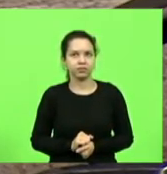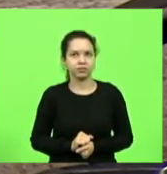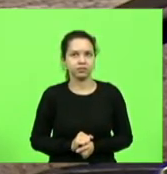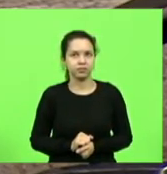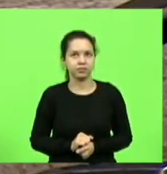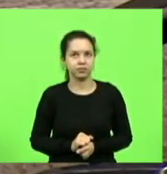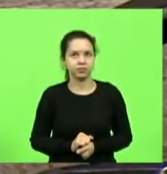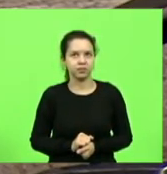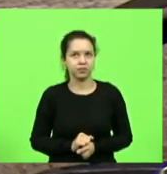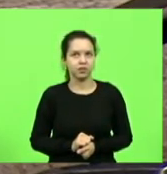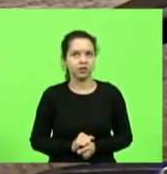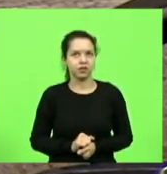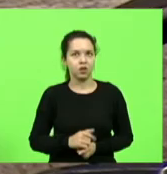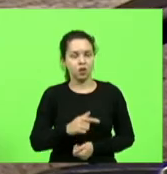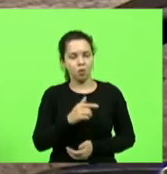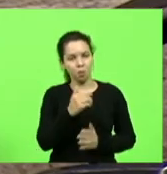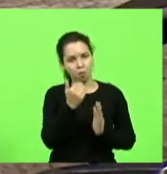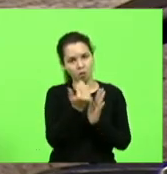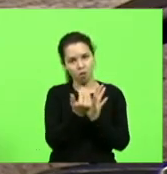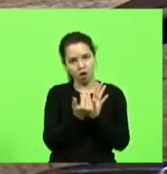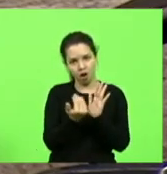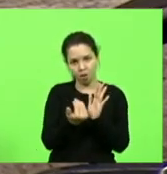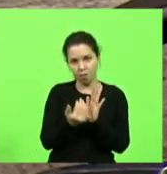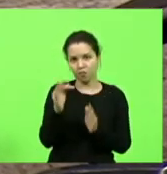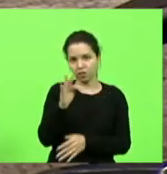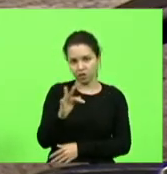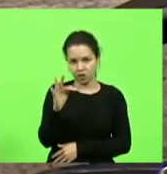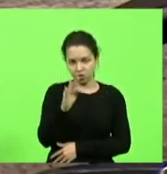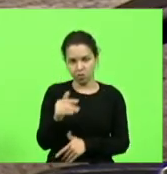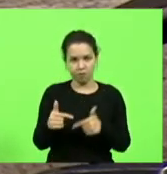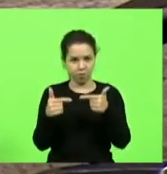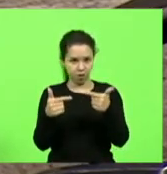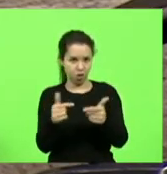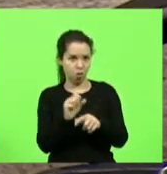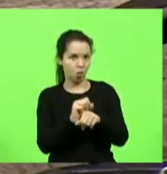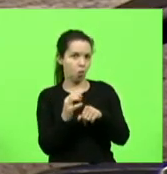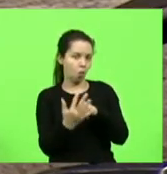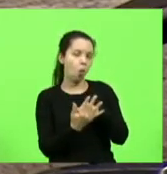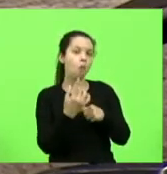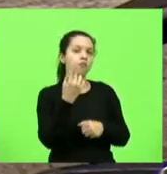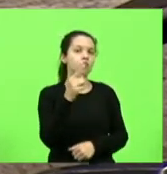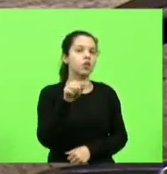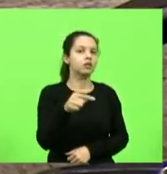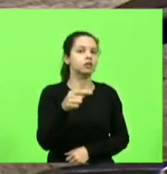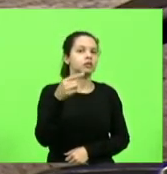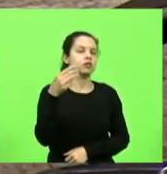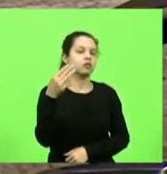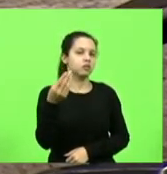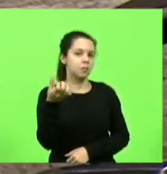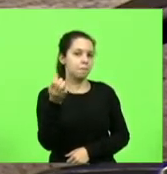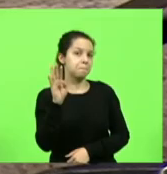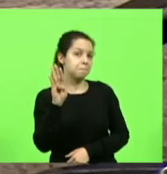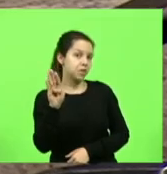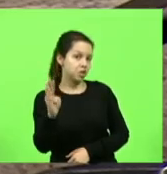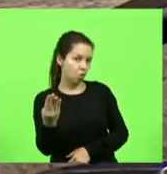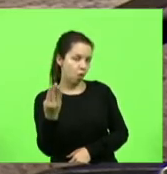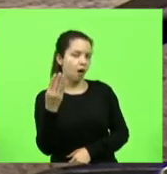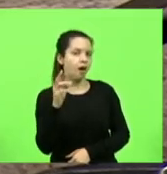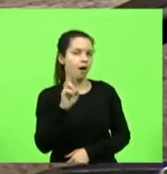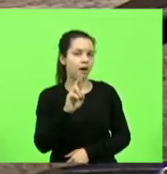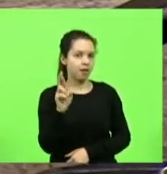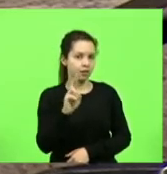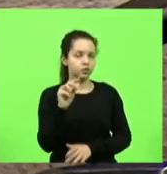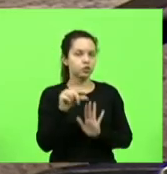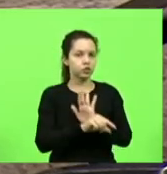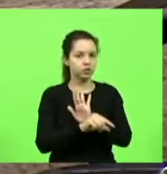Do Programa Federativo de Enfrentamento ao Covid, mais 1,36 bilhões de reais. E lá no inciso 1º, inciso 2º, do MP,